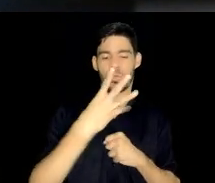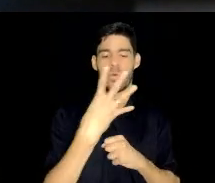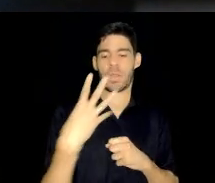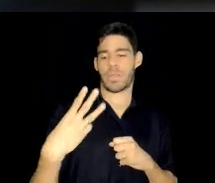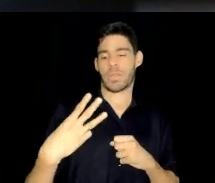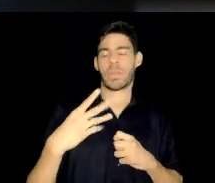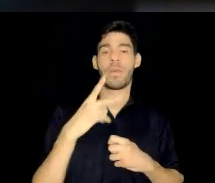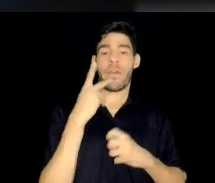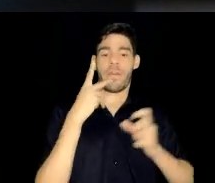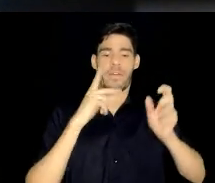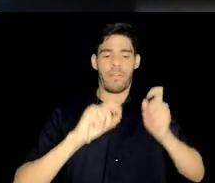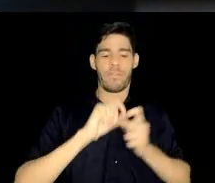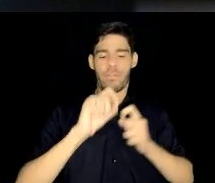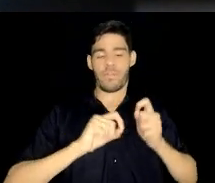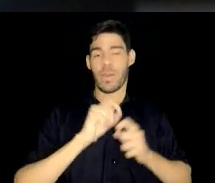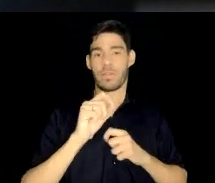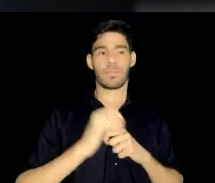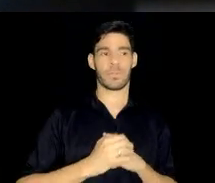43 mesmo, que fala